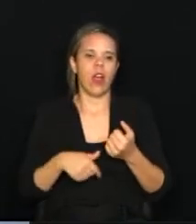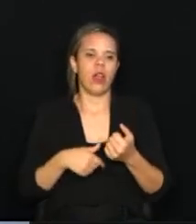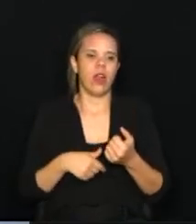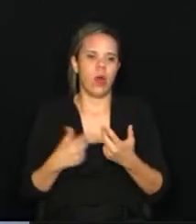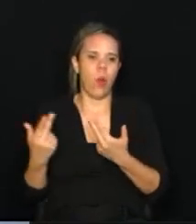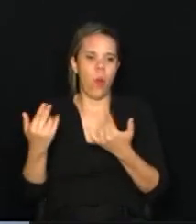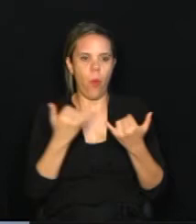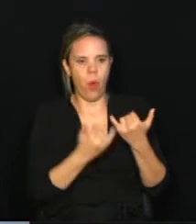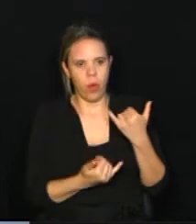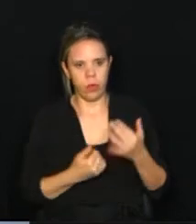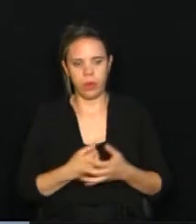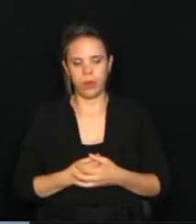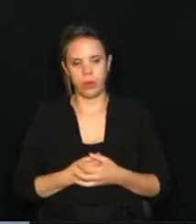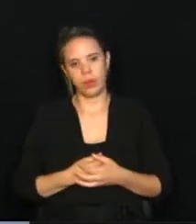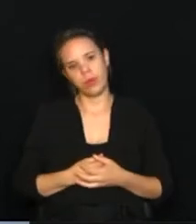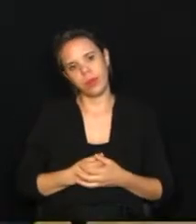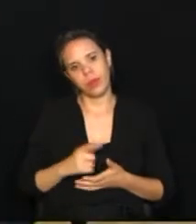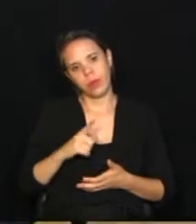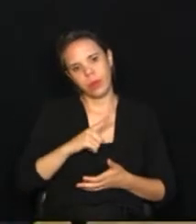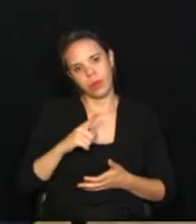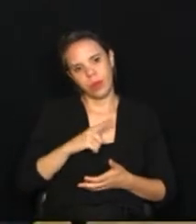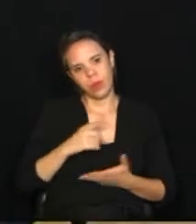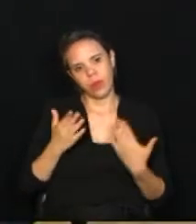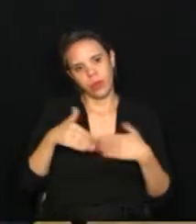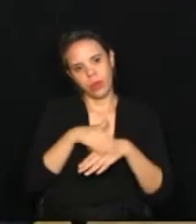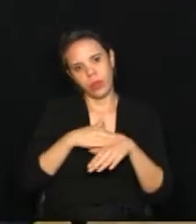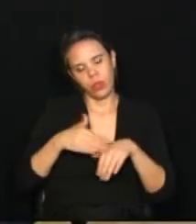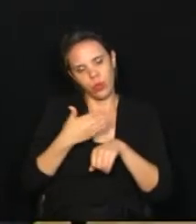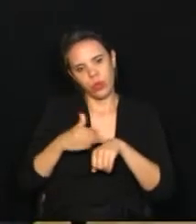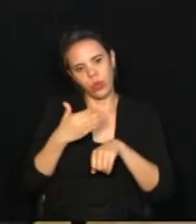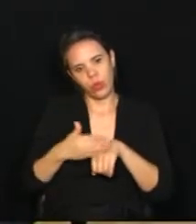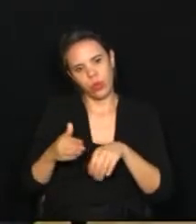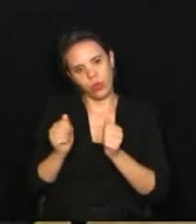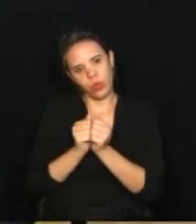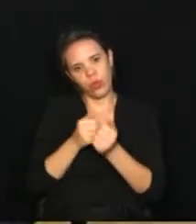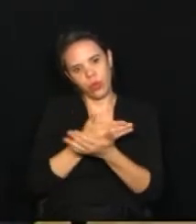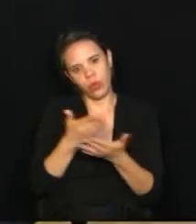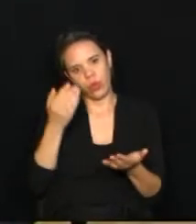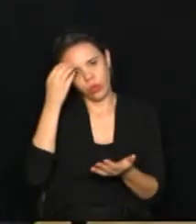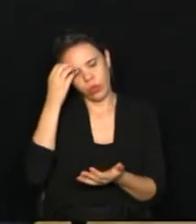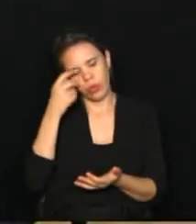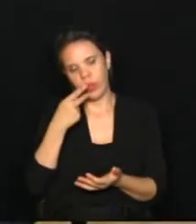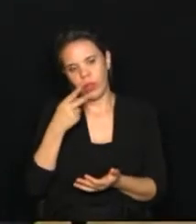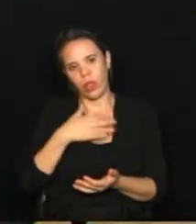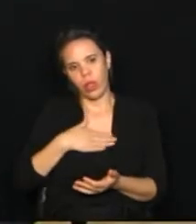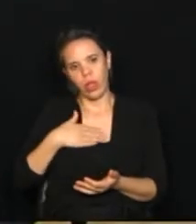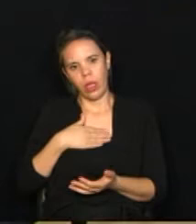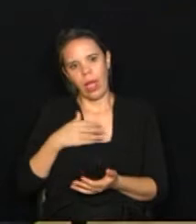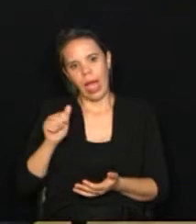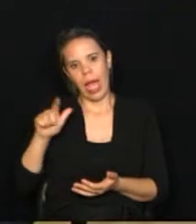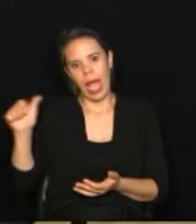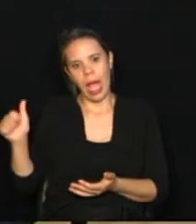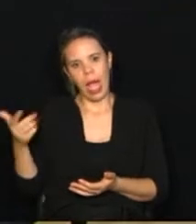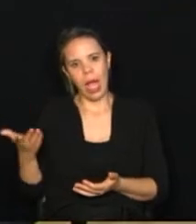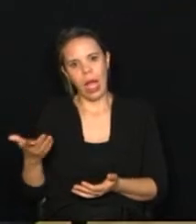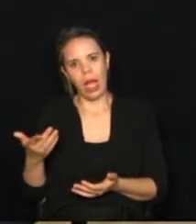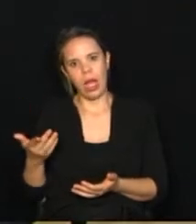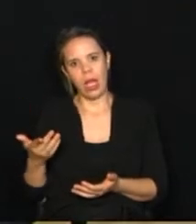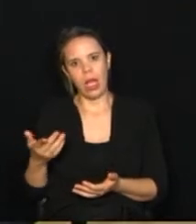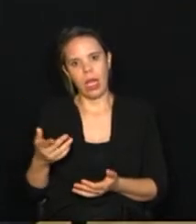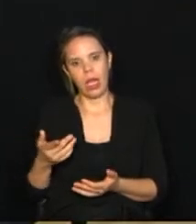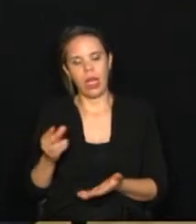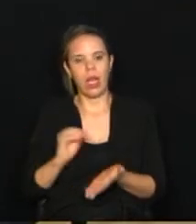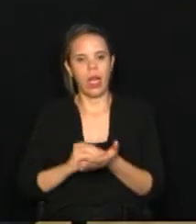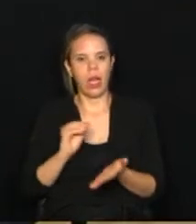igual mesmo. Tá. Existe uma conversa do treinador com você? Você diz, olha, eu prefiro ser ala. E ele fala, olha, eu tenho uma